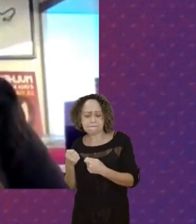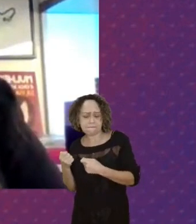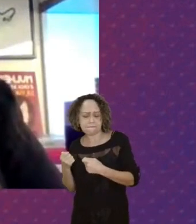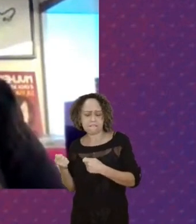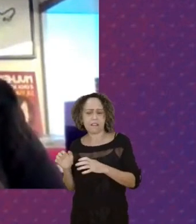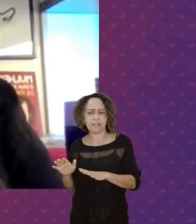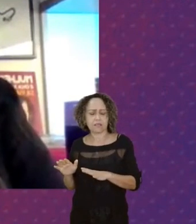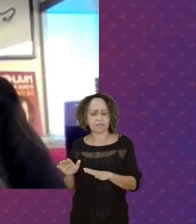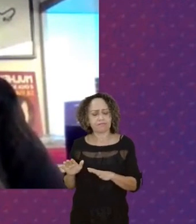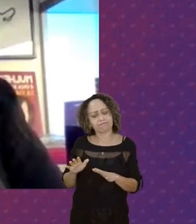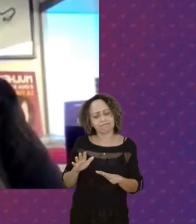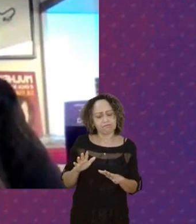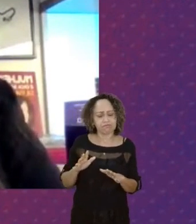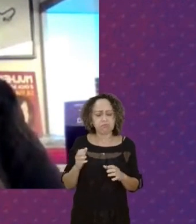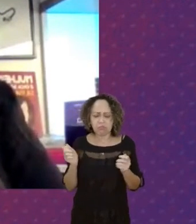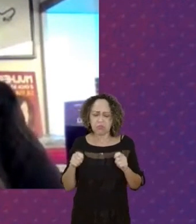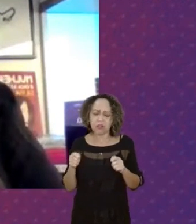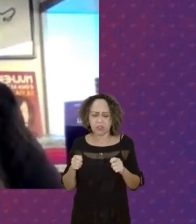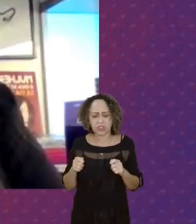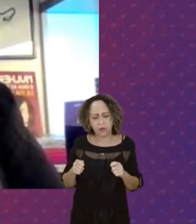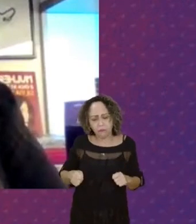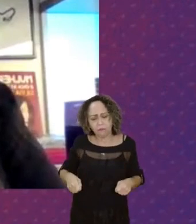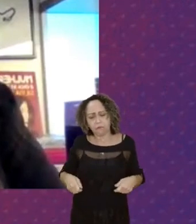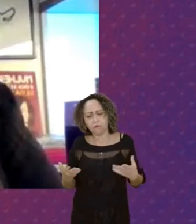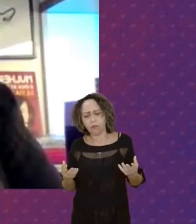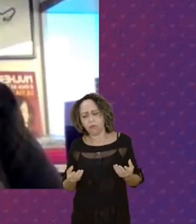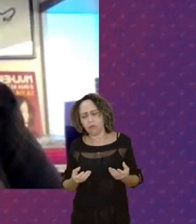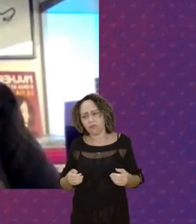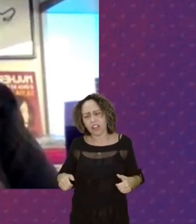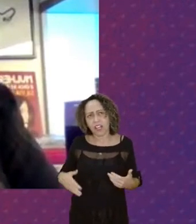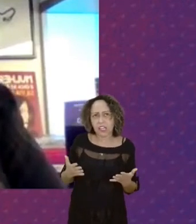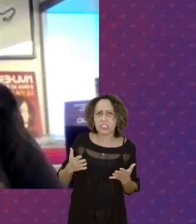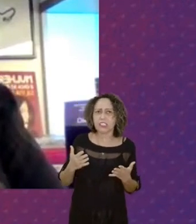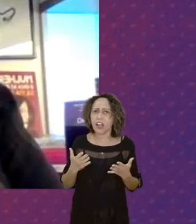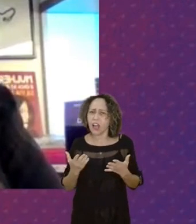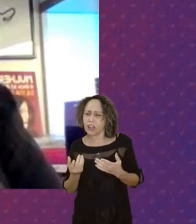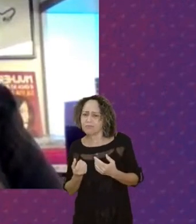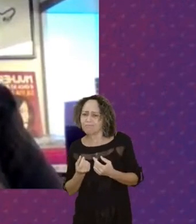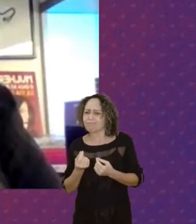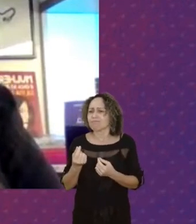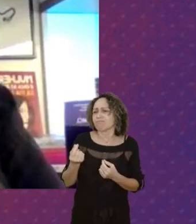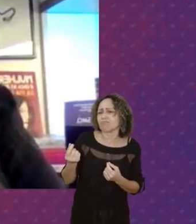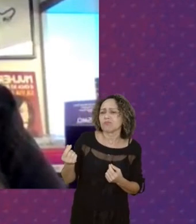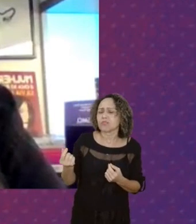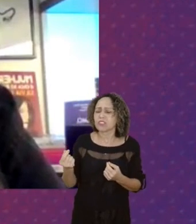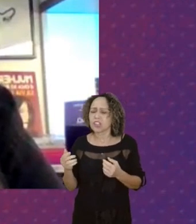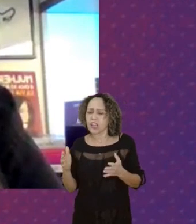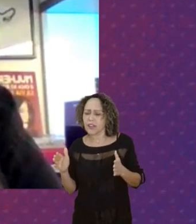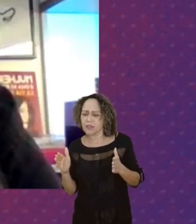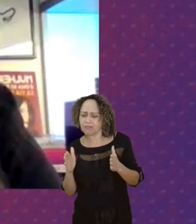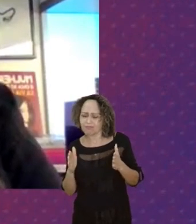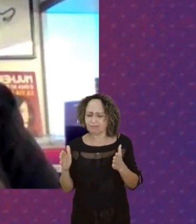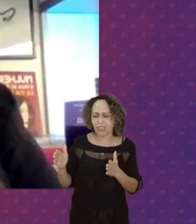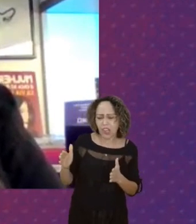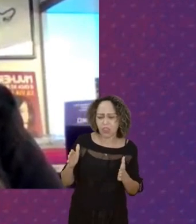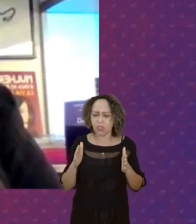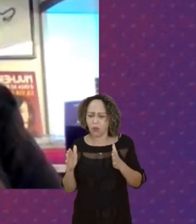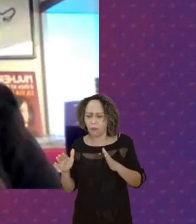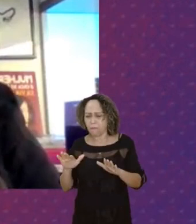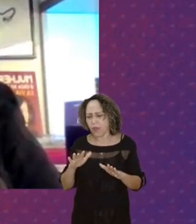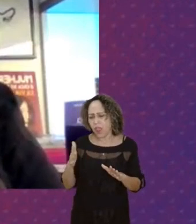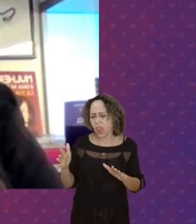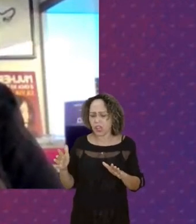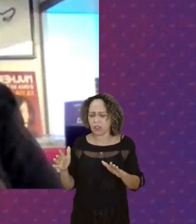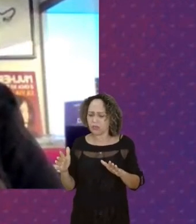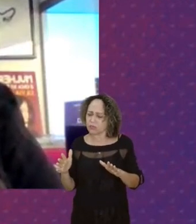eu vou gastar um limite razoável, mas que qualquer pessoa conseguiria, uma pessoa comum,